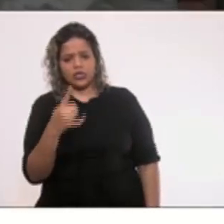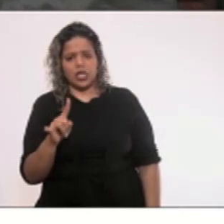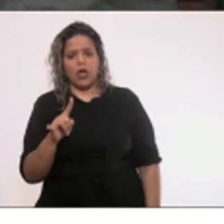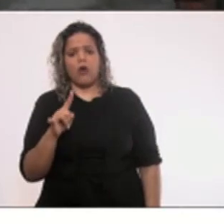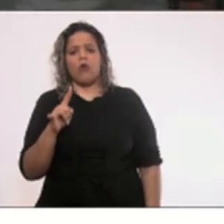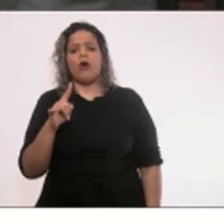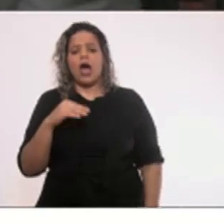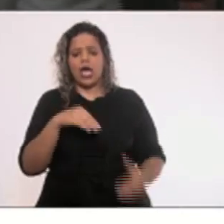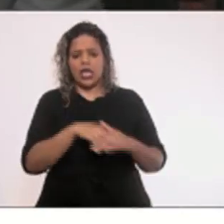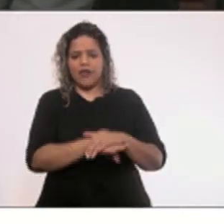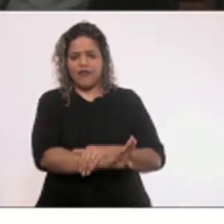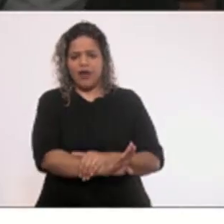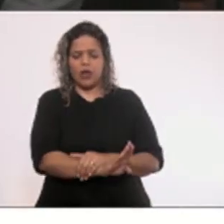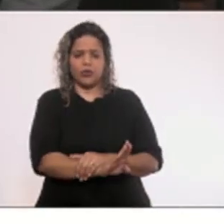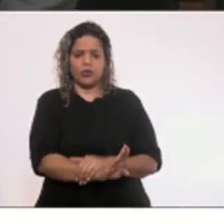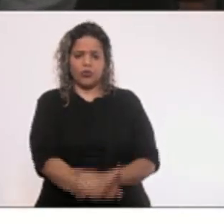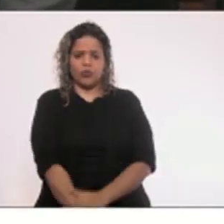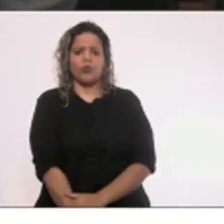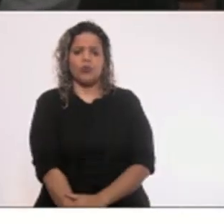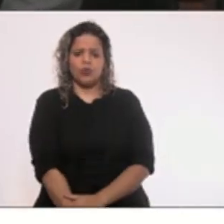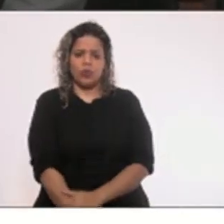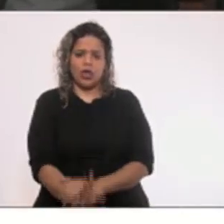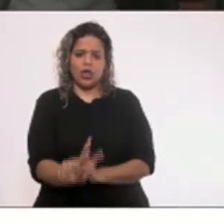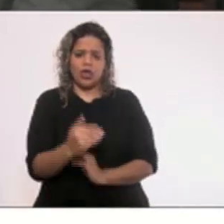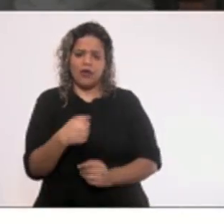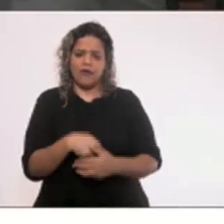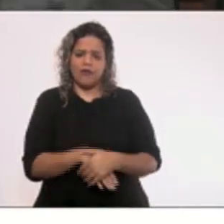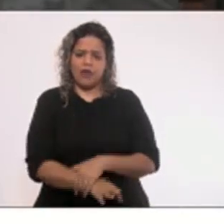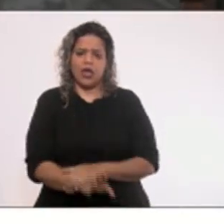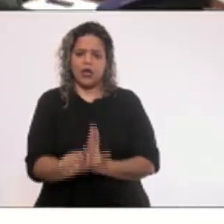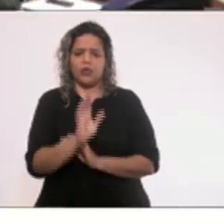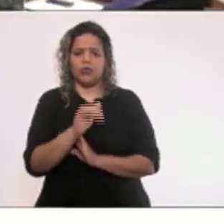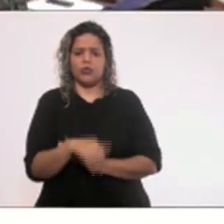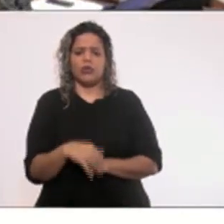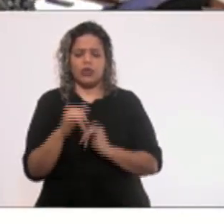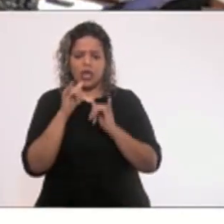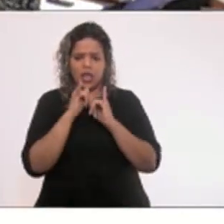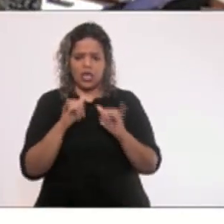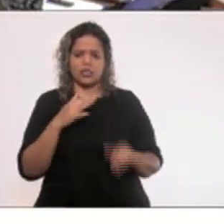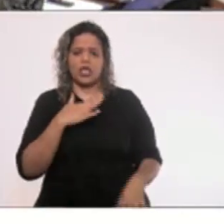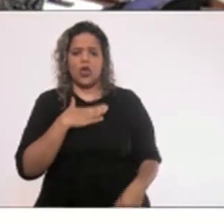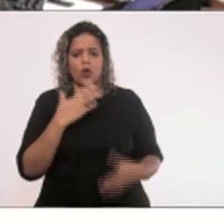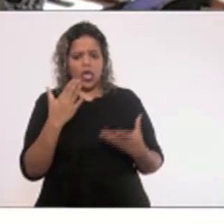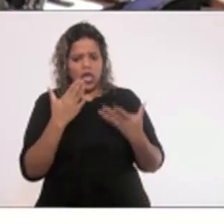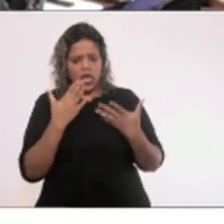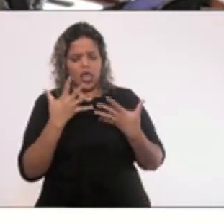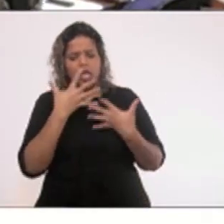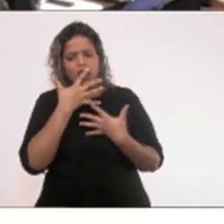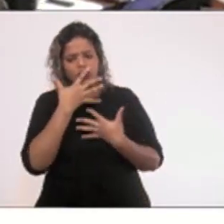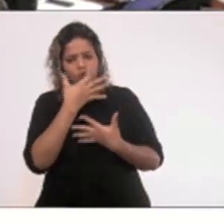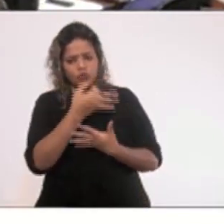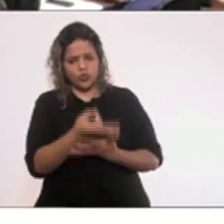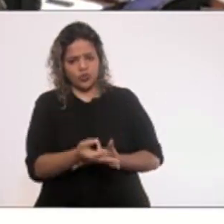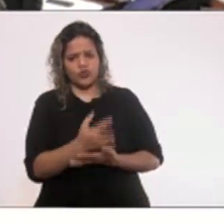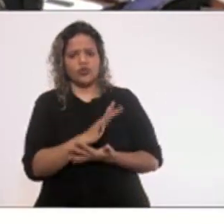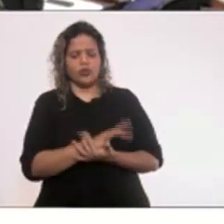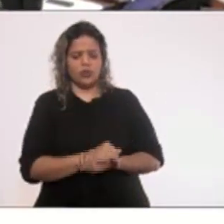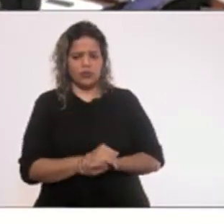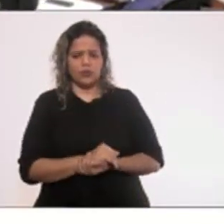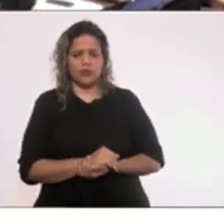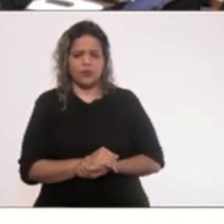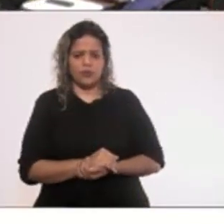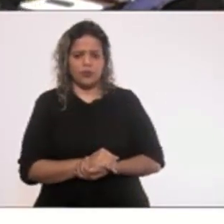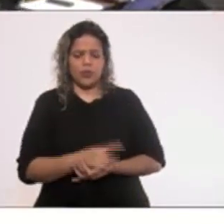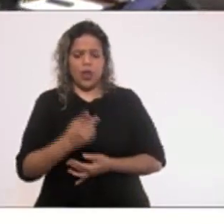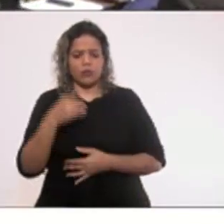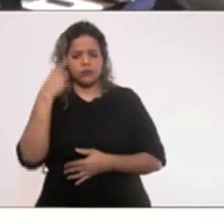foi arquivo. Anuncio. Declaração de voto do deputado Luiz Paulo. Eu queria sugerir, senhor presidente,